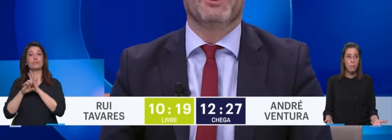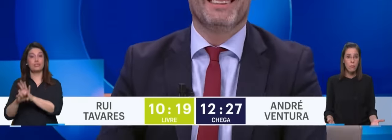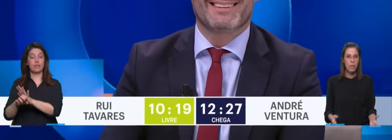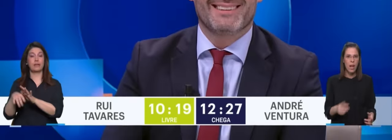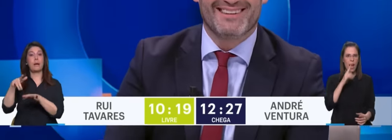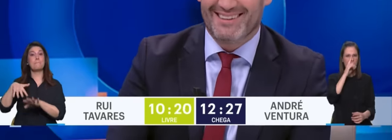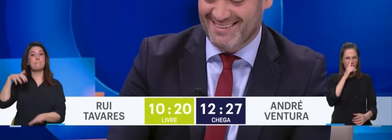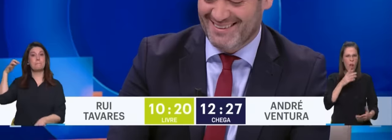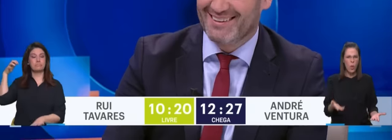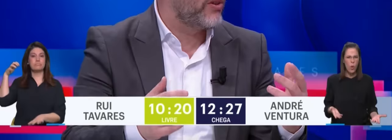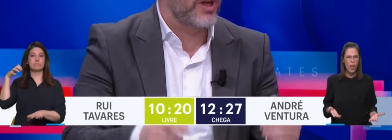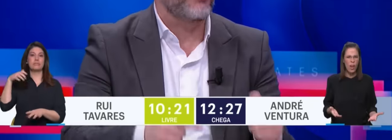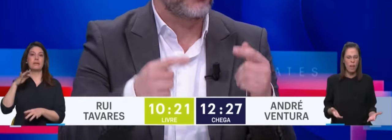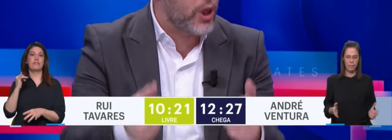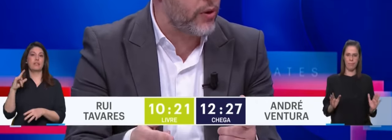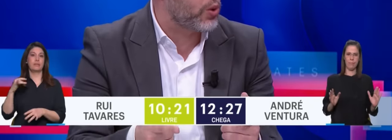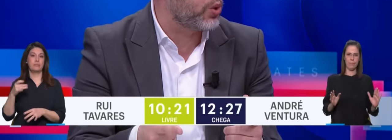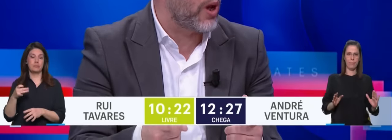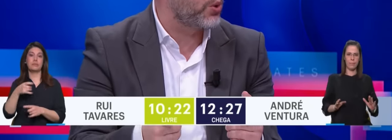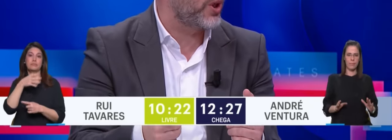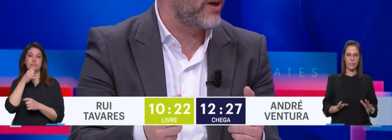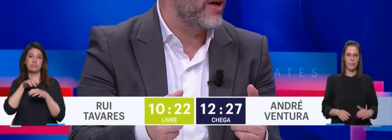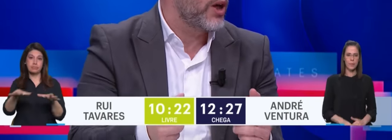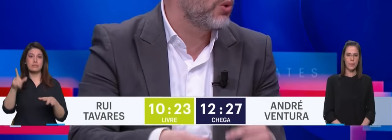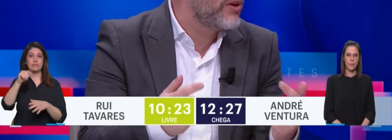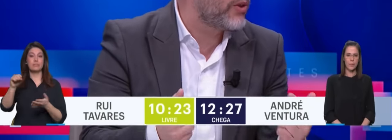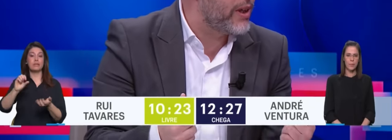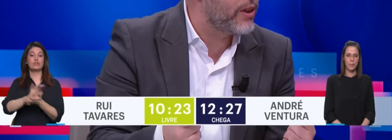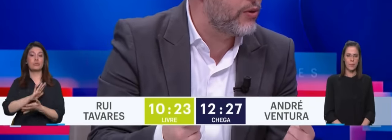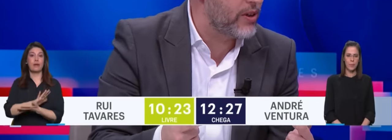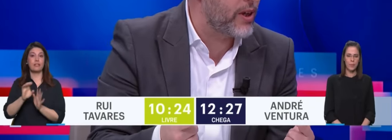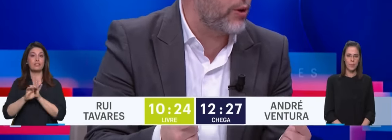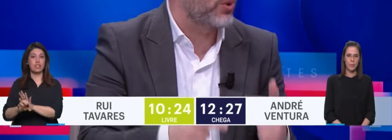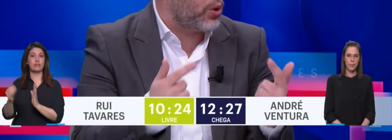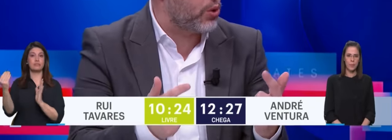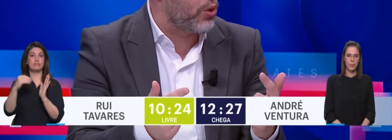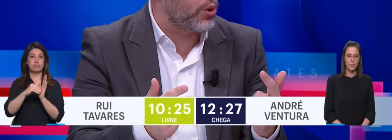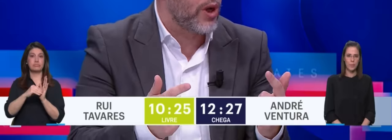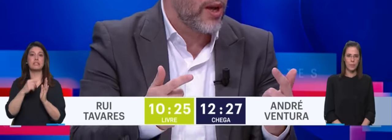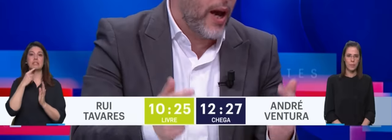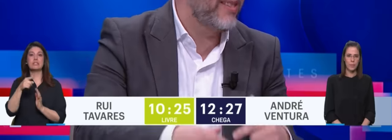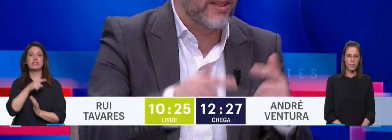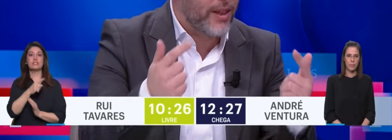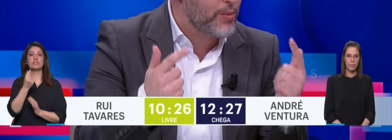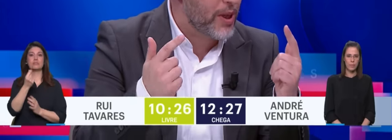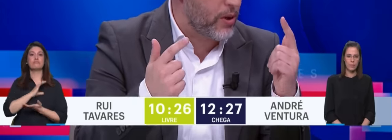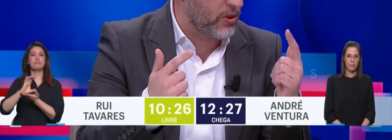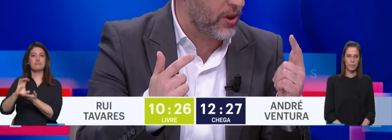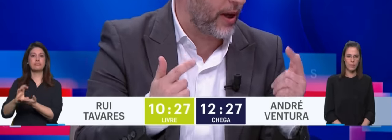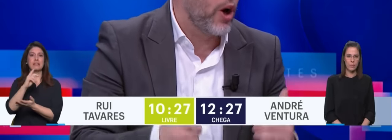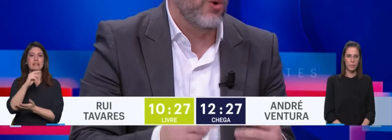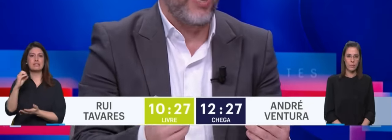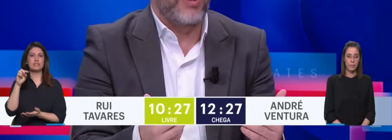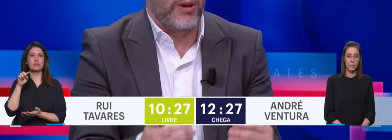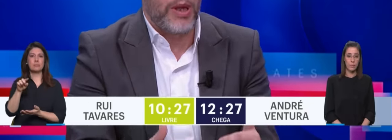Filipe Melo que chegou a dizer e depois a escrever no jornal do chega que o livro teria sido financiado por Jorge soros em 300.000 €